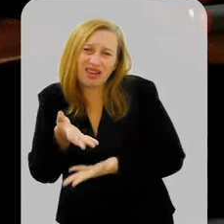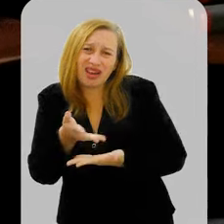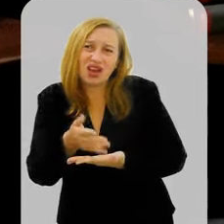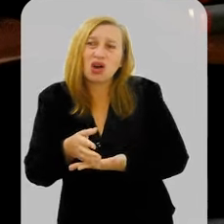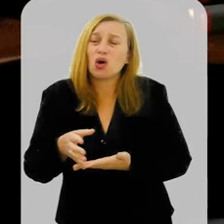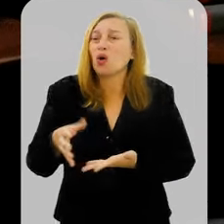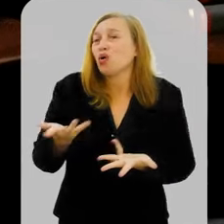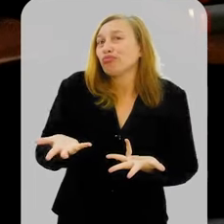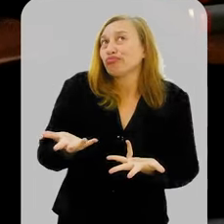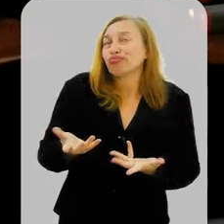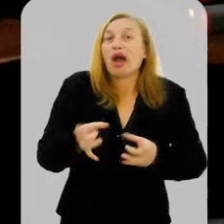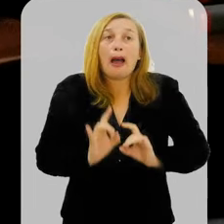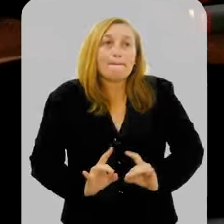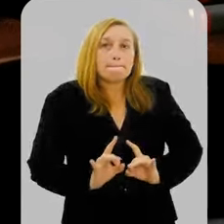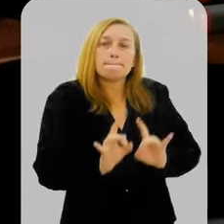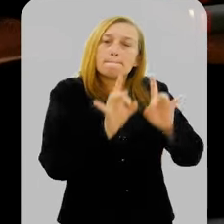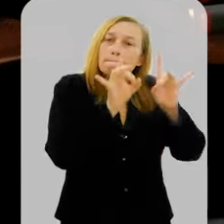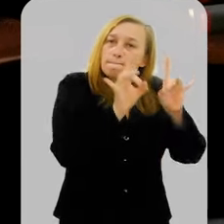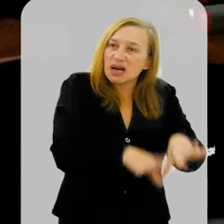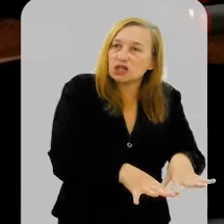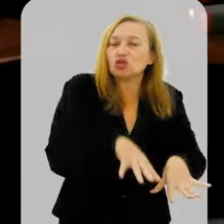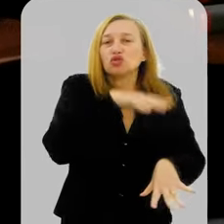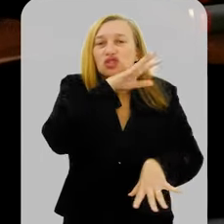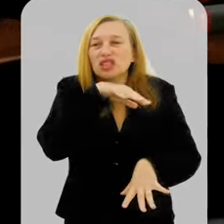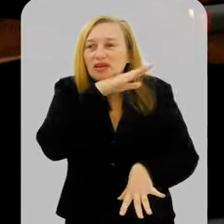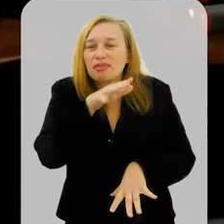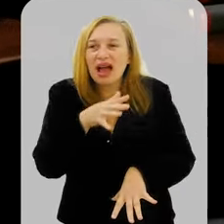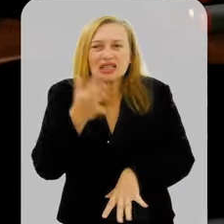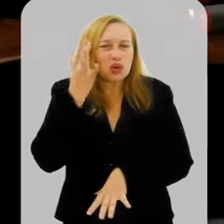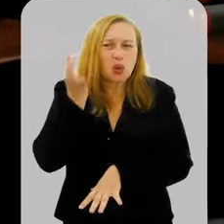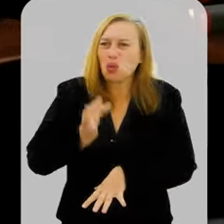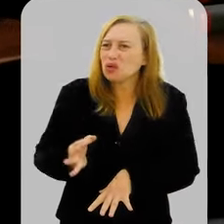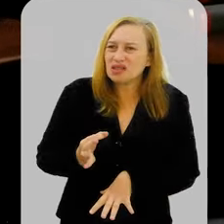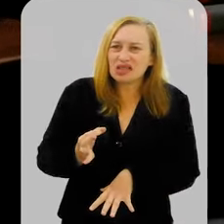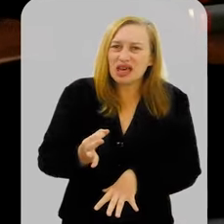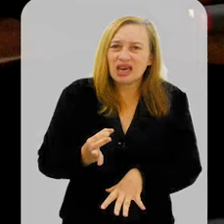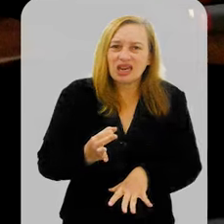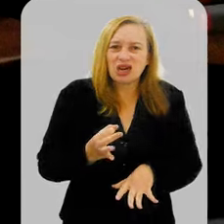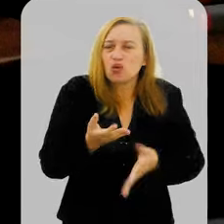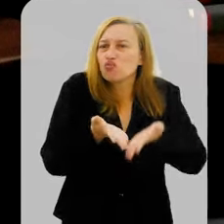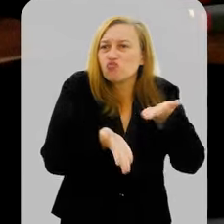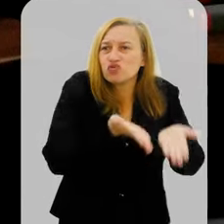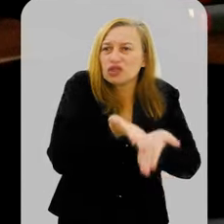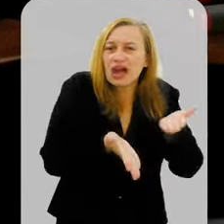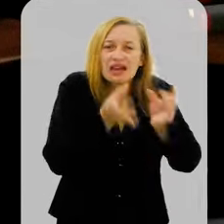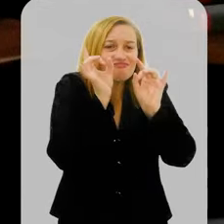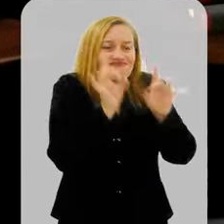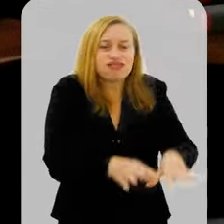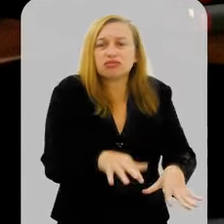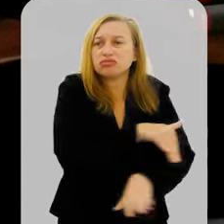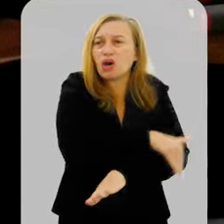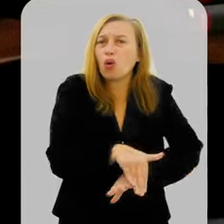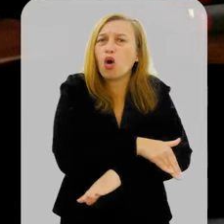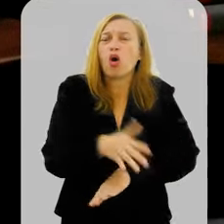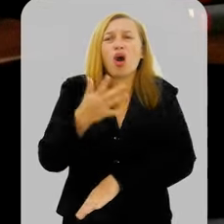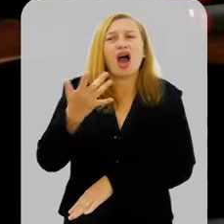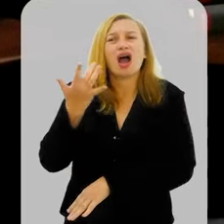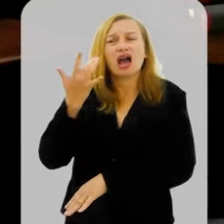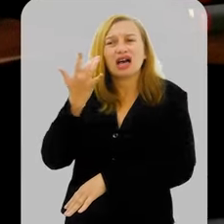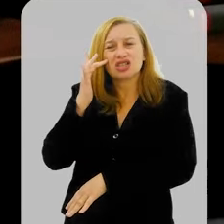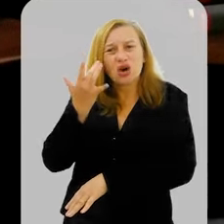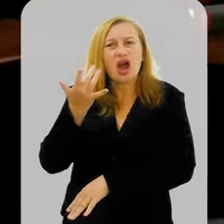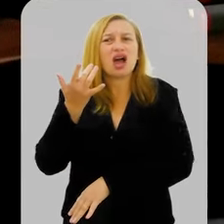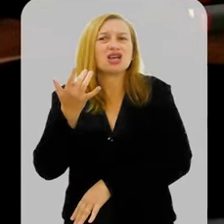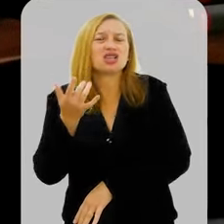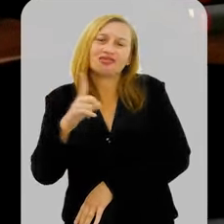né? Maus-tratos, enfim, os animais que são abandonados, as pessoas não conseguem dar conta daquele bicho e abandonam na